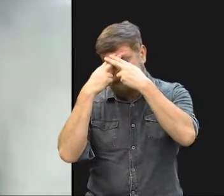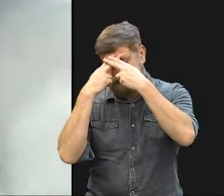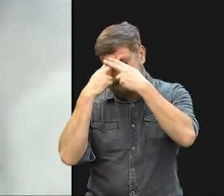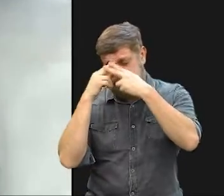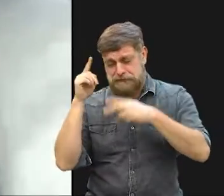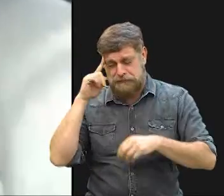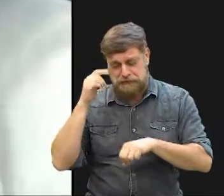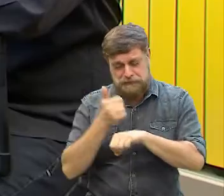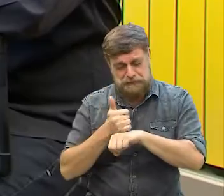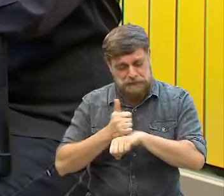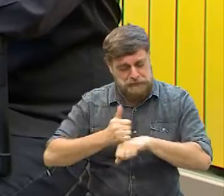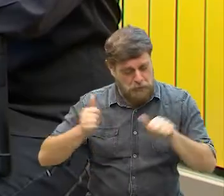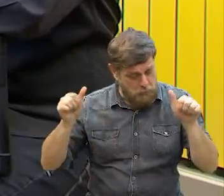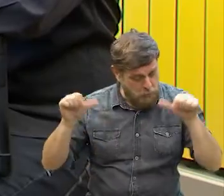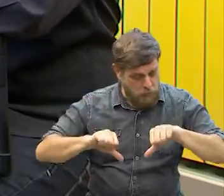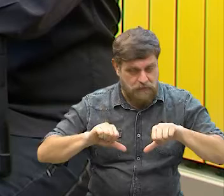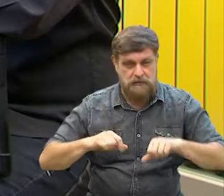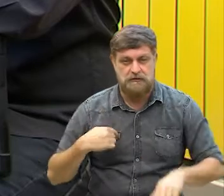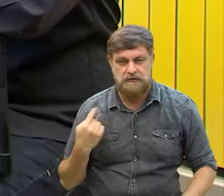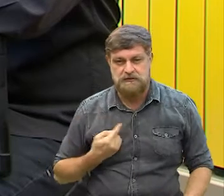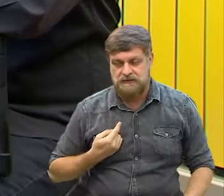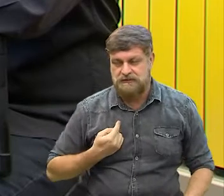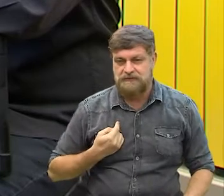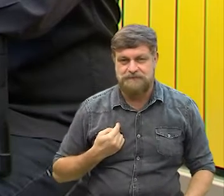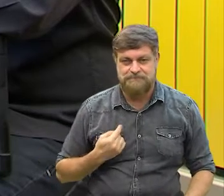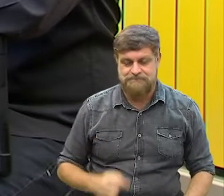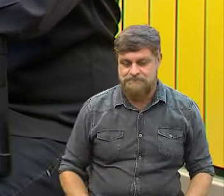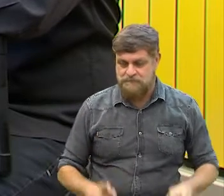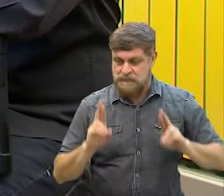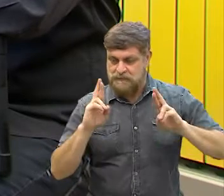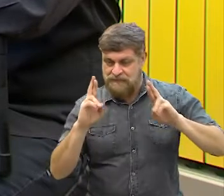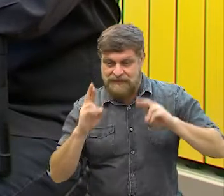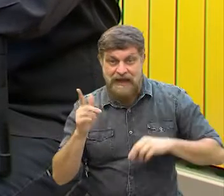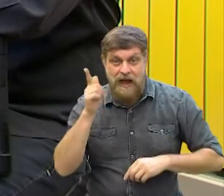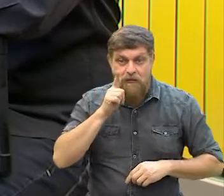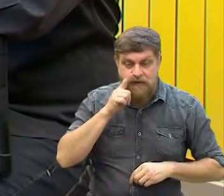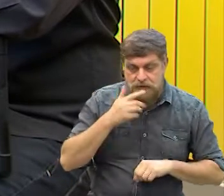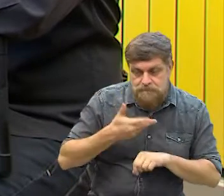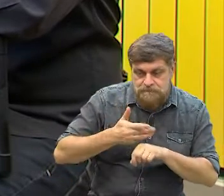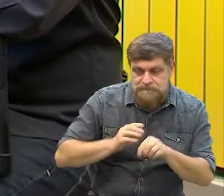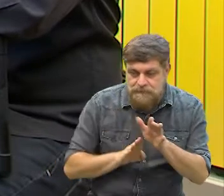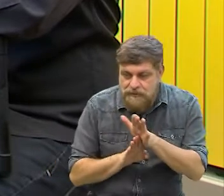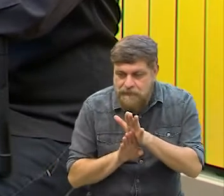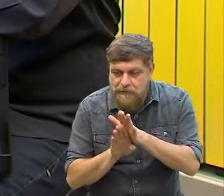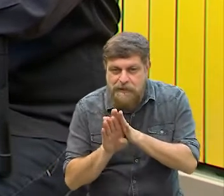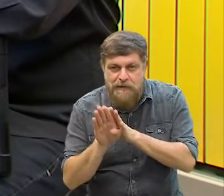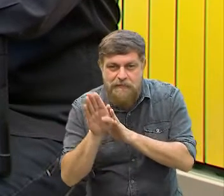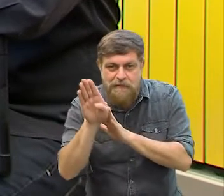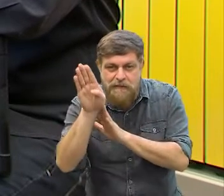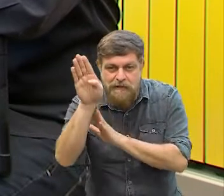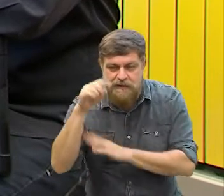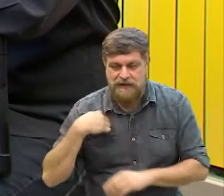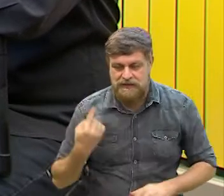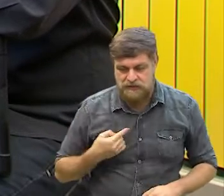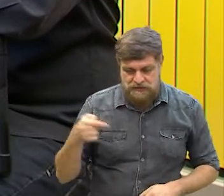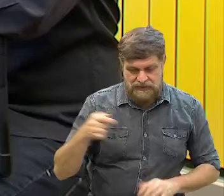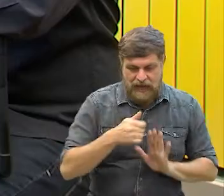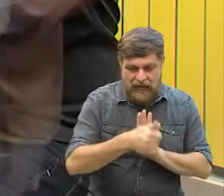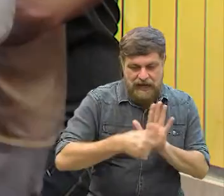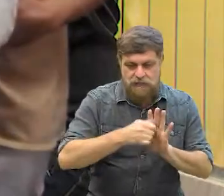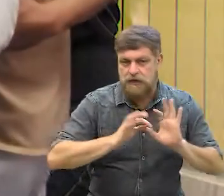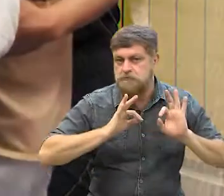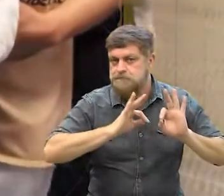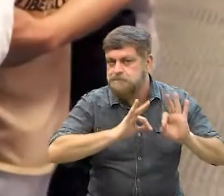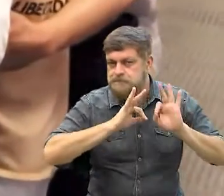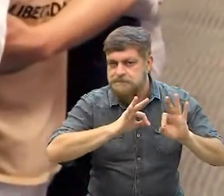vida profissional. A gente chega na Libertadores na expectativa de chegar longe mesmo, porque a equipe da Ferroviária era uma equipe bem montada, uma